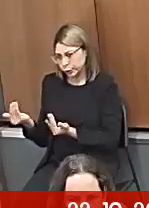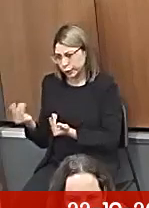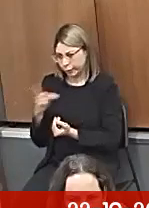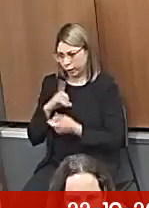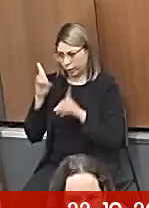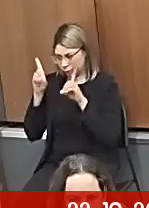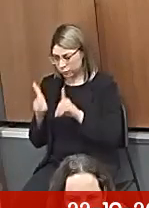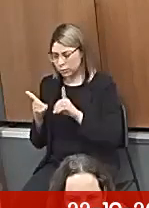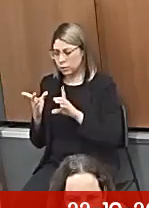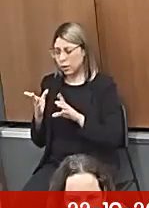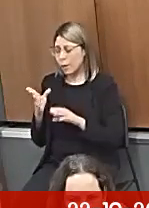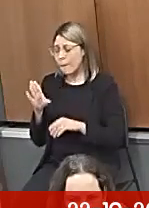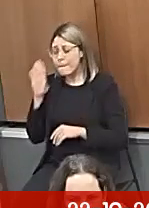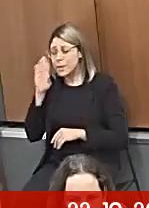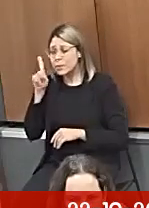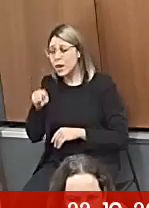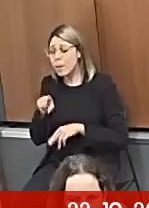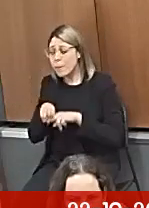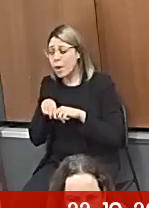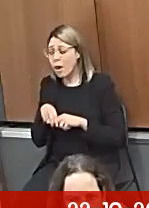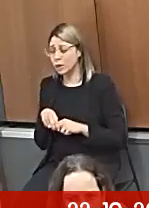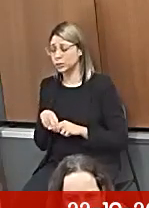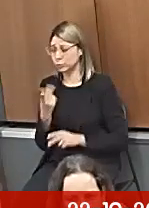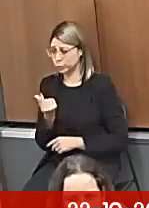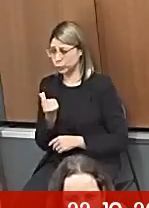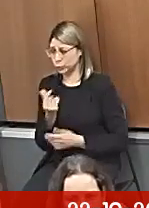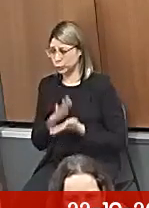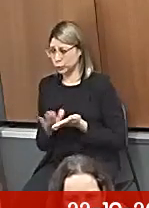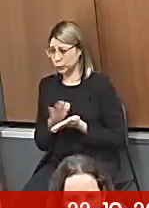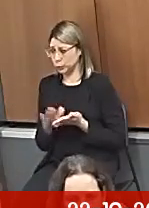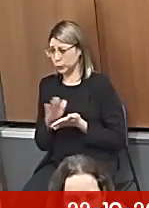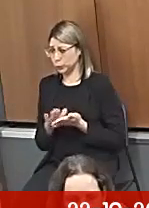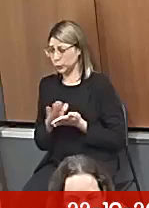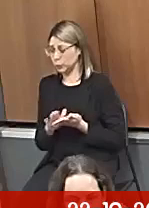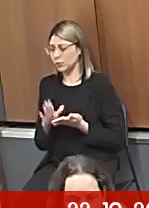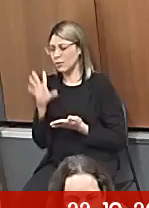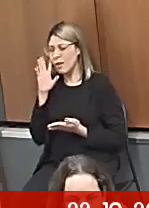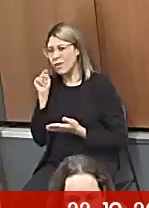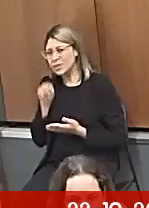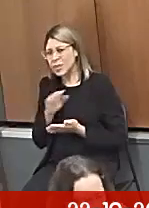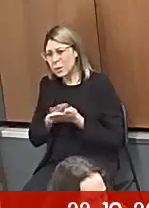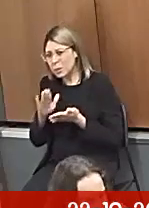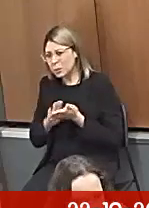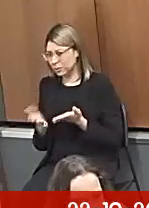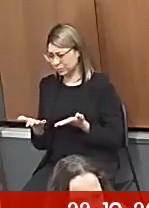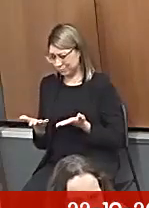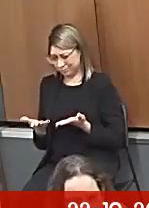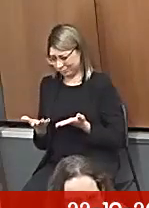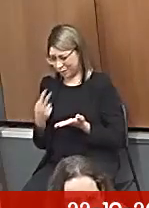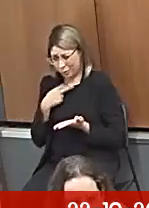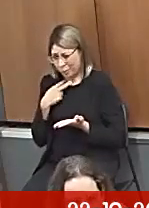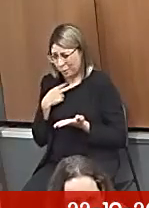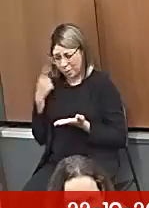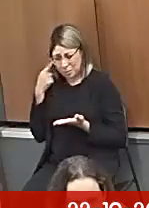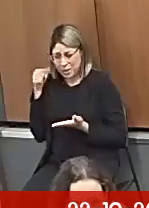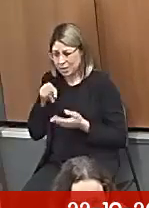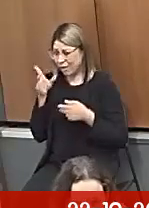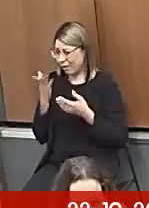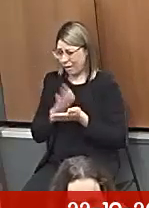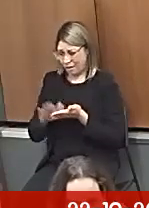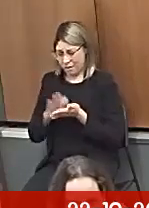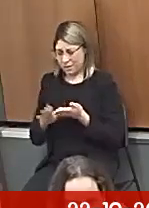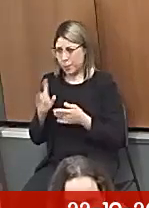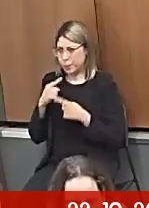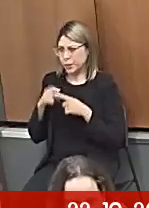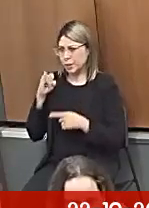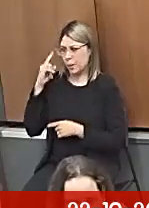a maior desculpa é a questão do custo. E eu acho que a questão do custo é algo que aqui não tem que ser analisado, né? Se a gente for